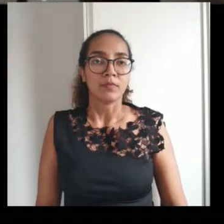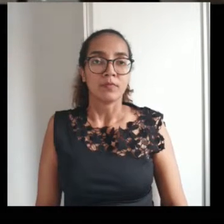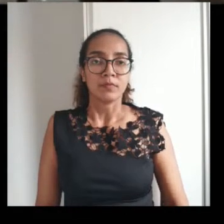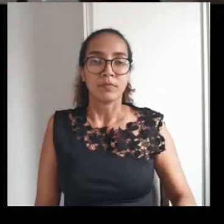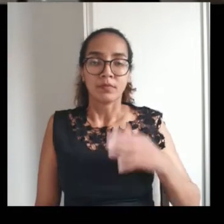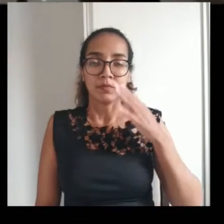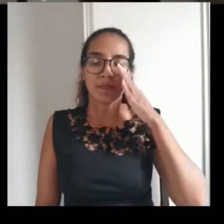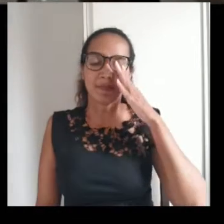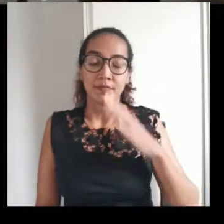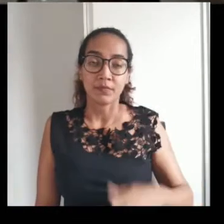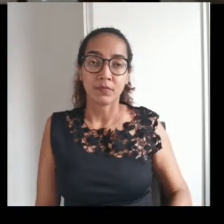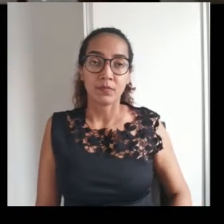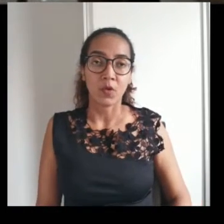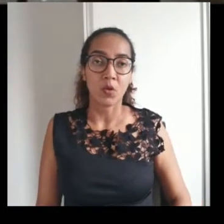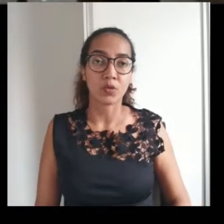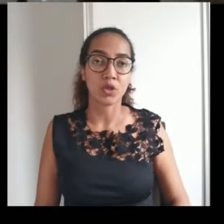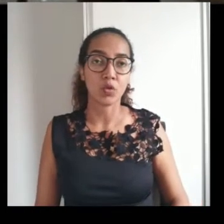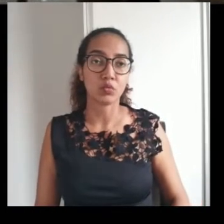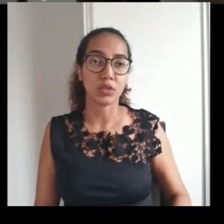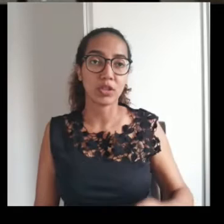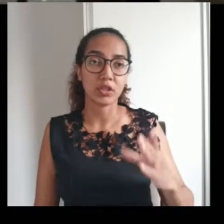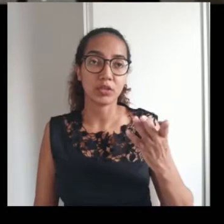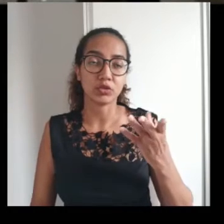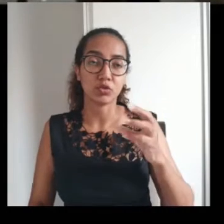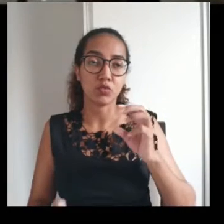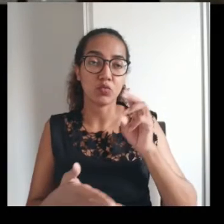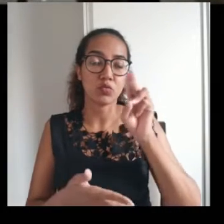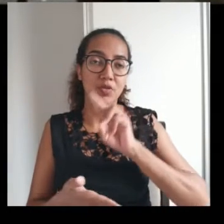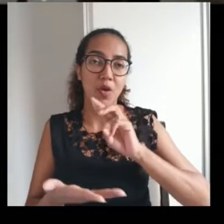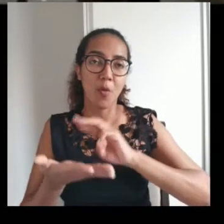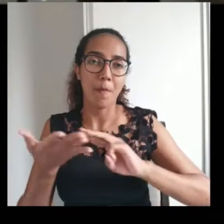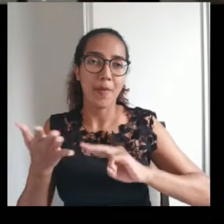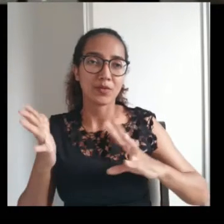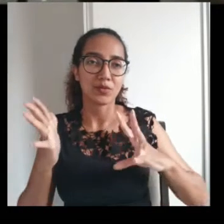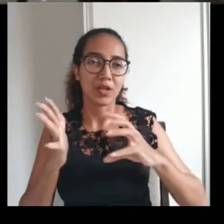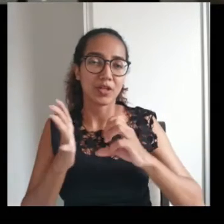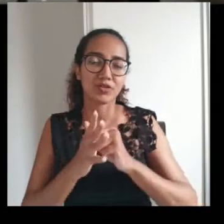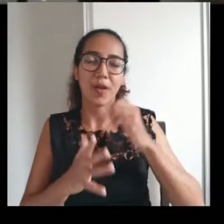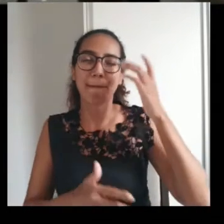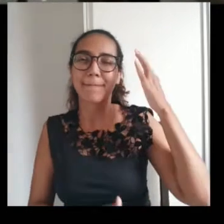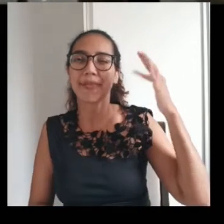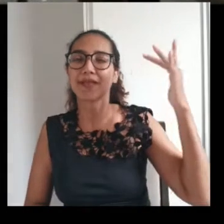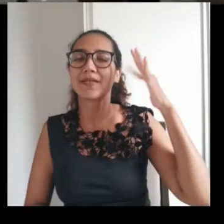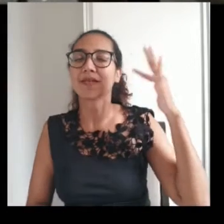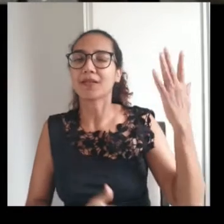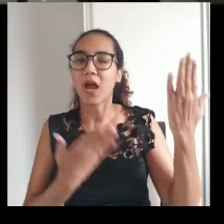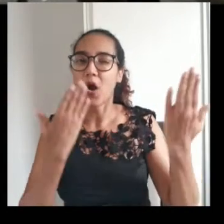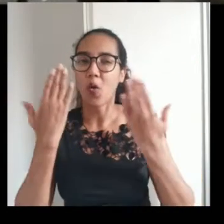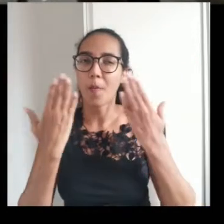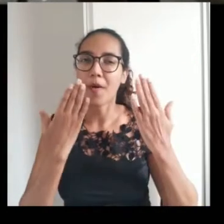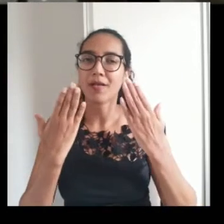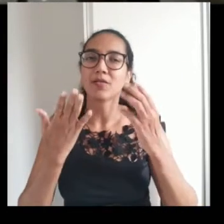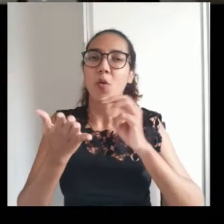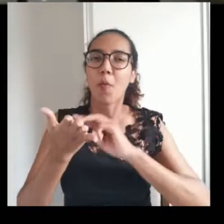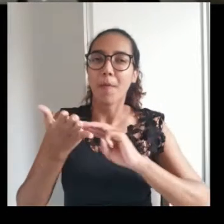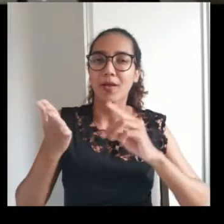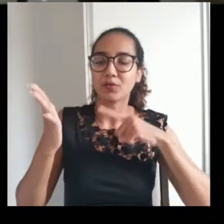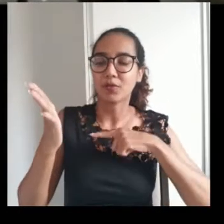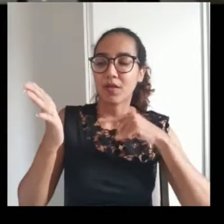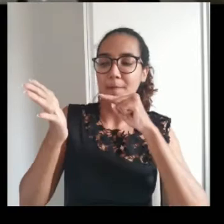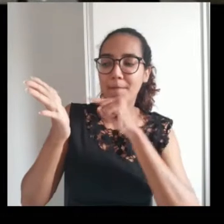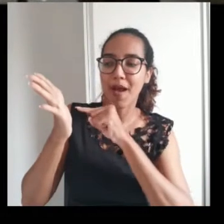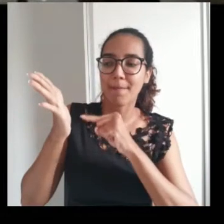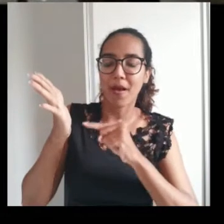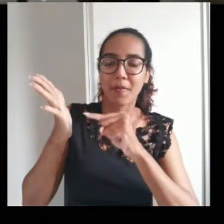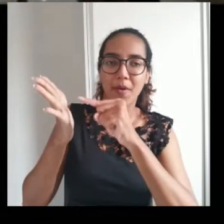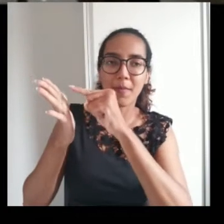método cadastrar, pensando naquela analogia da gente, né, que um objeto tem os métodos aqui, né, os botões e tal. Quando eu chamar